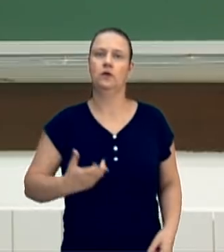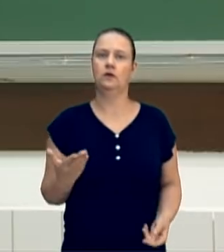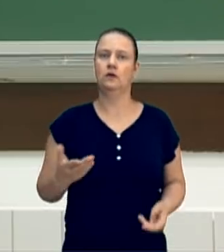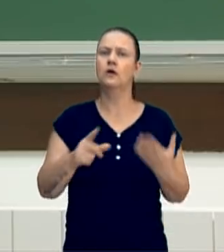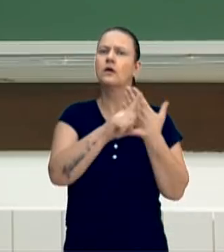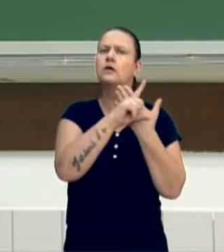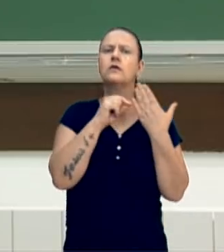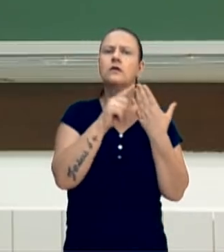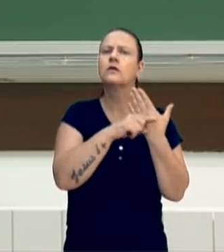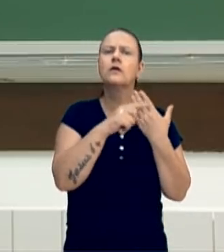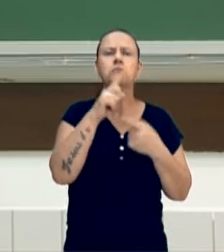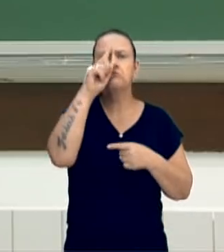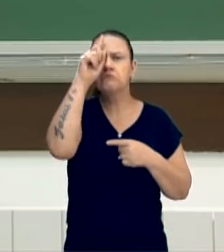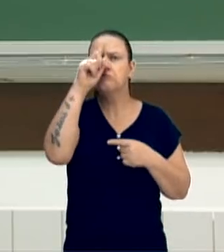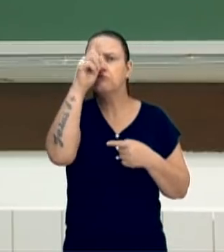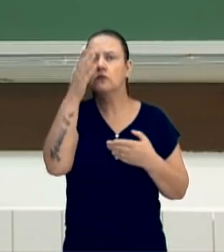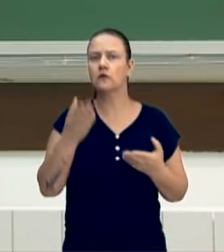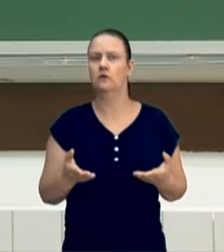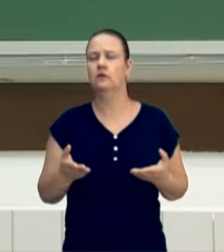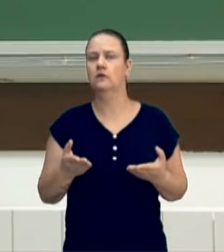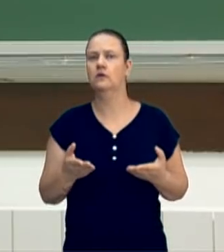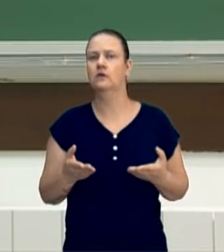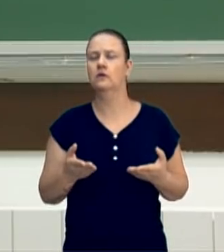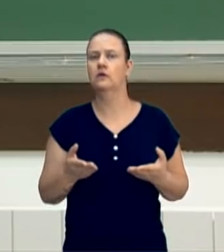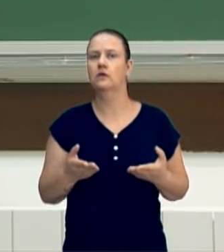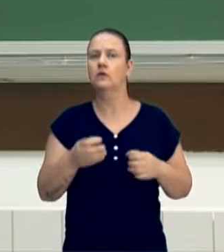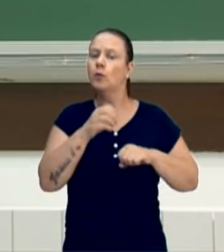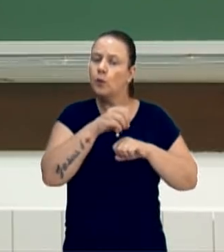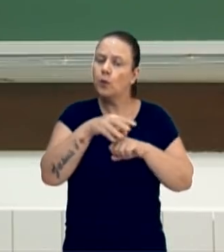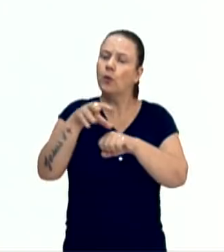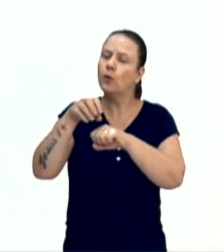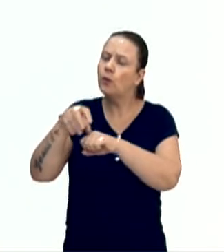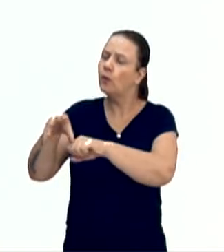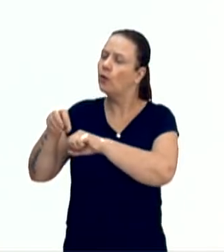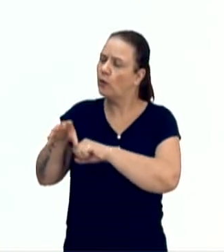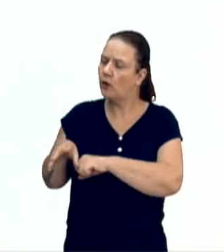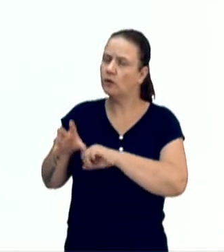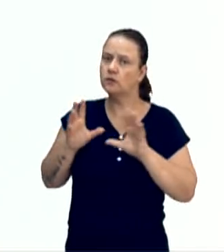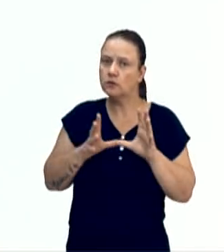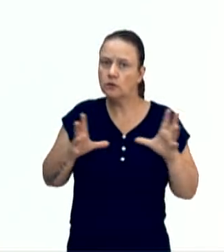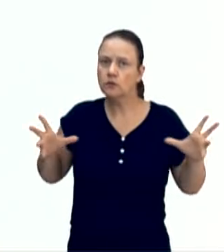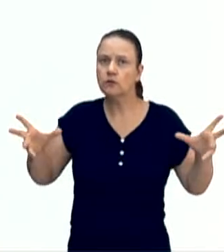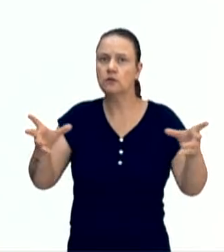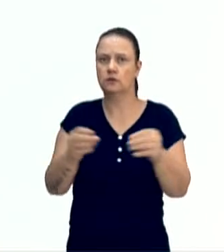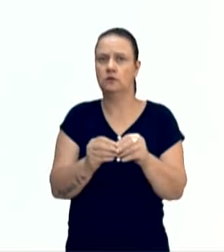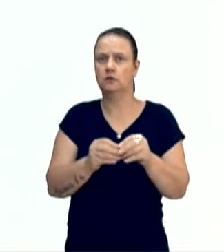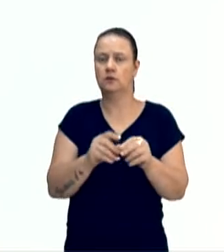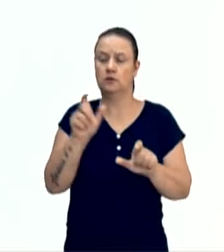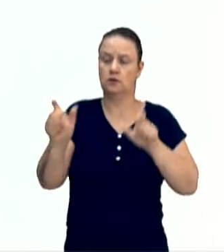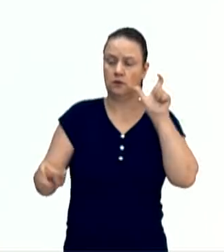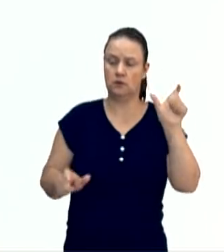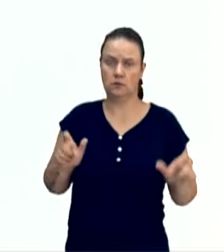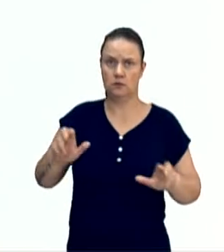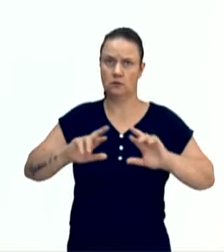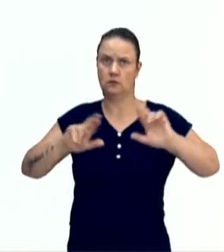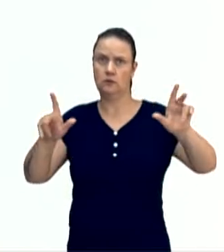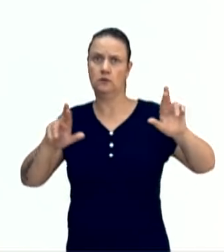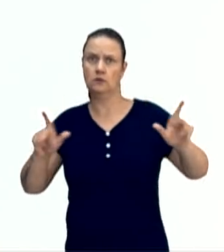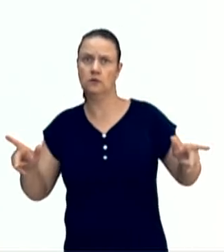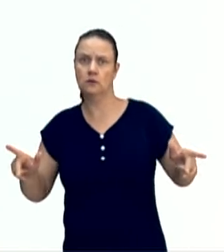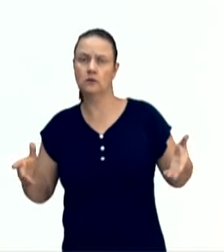autora quis passar? A ideia de que as pessoas são muito diferentes umas das